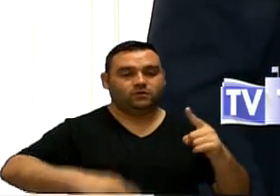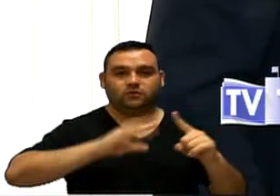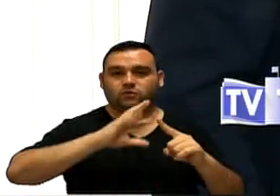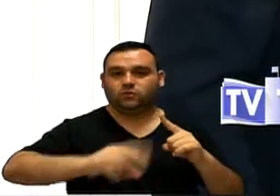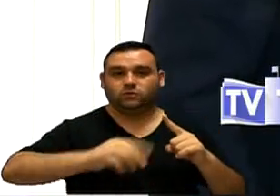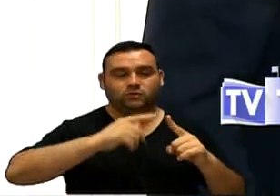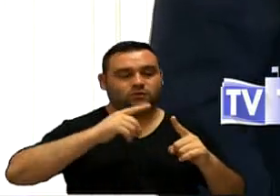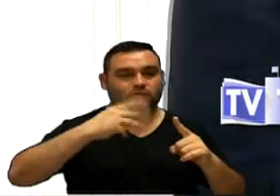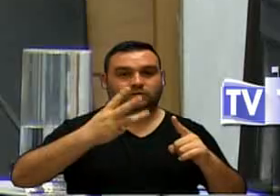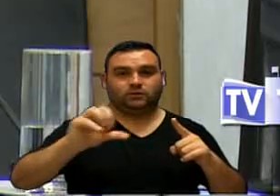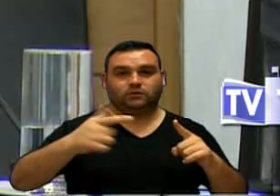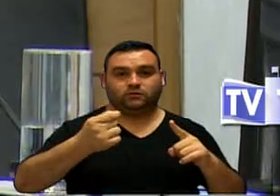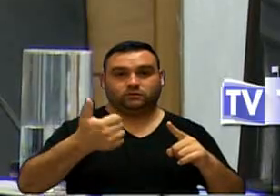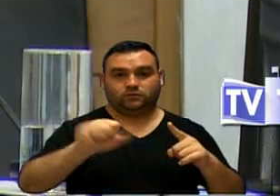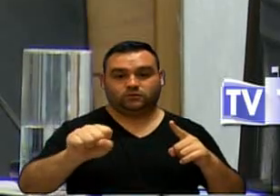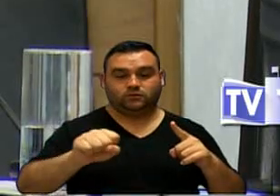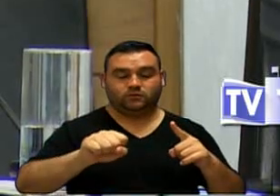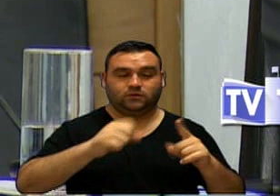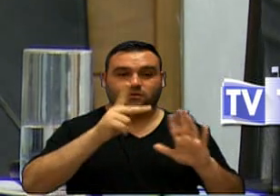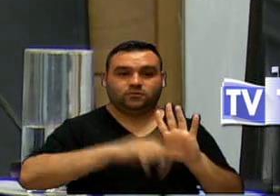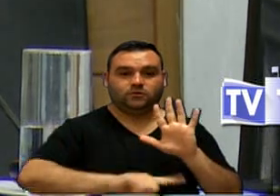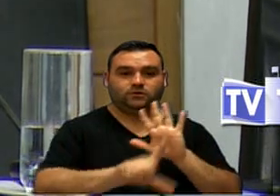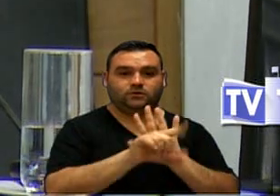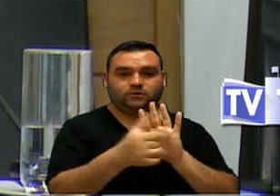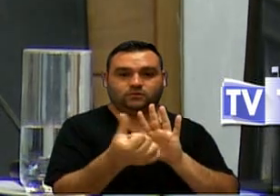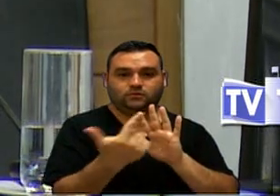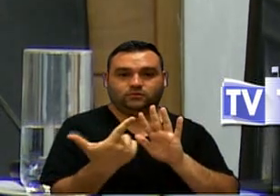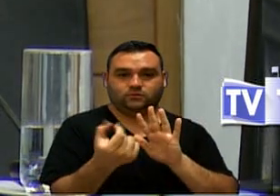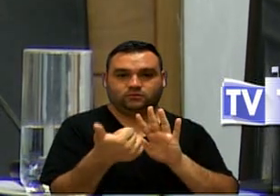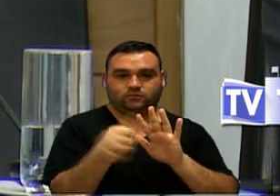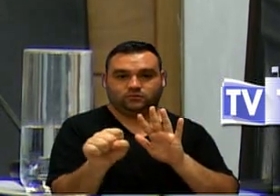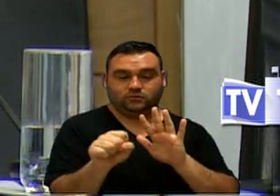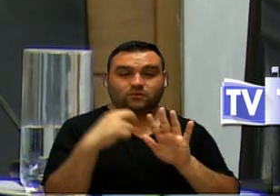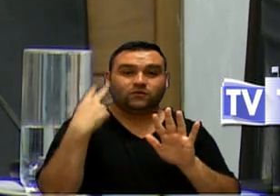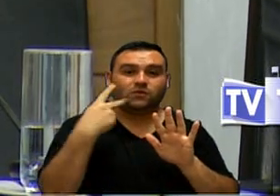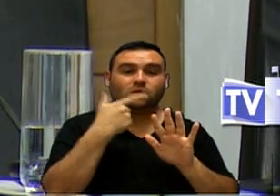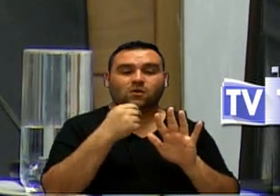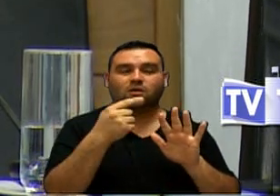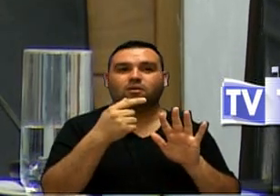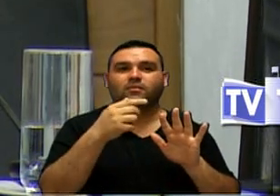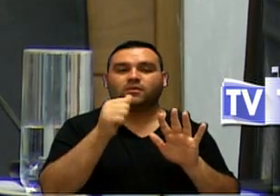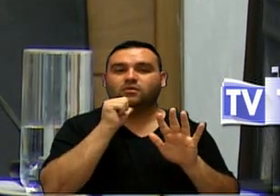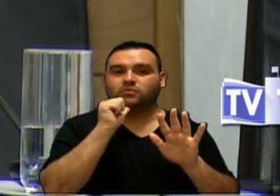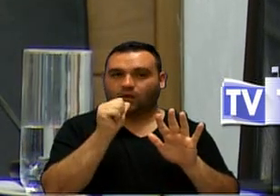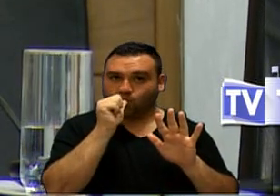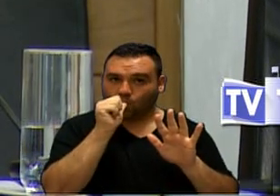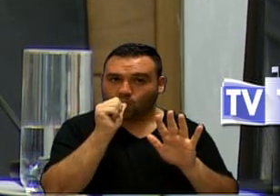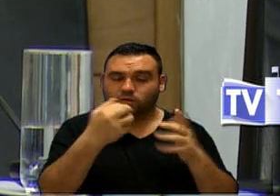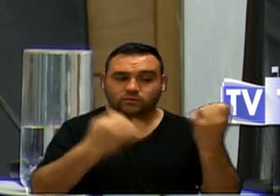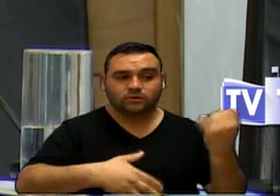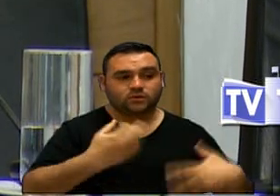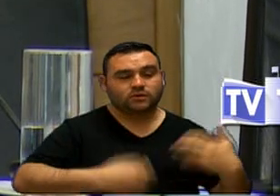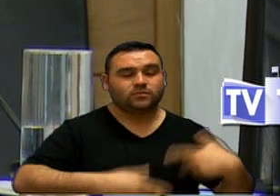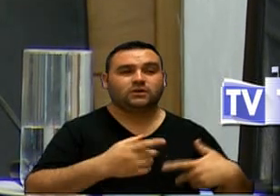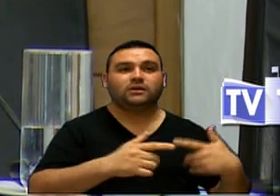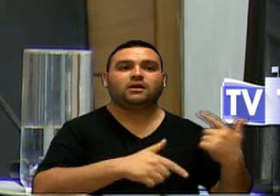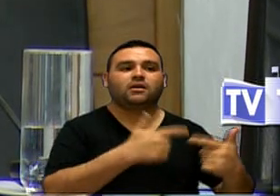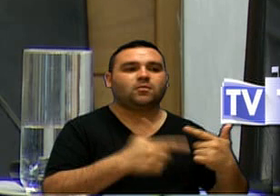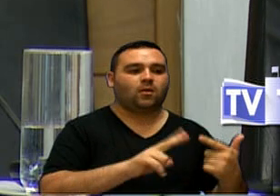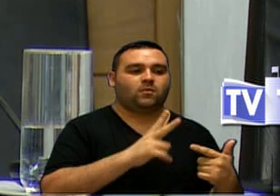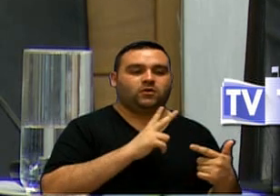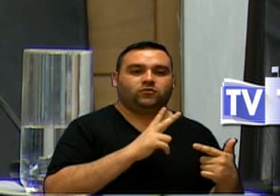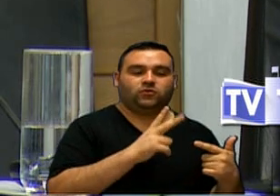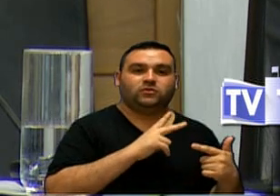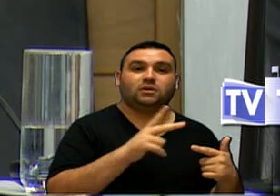número 39/2018 ao projeto de lei 61/2018 do vereador Antônio Carlos Silvano dispõe sobre a oferta de leito hospitalar